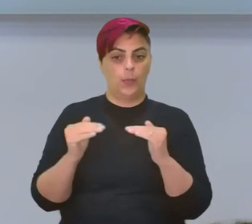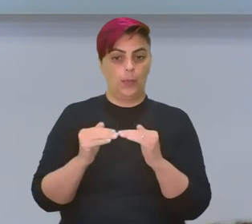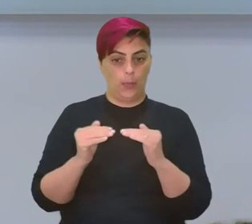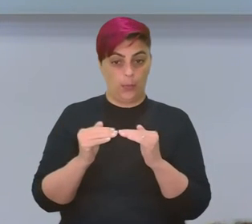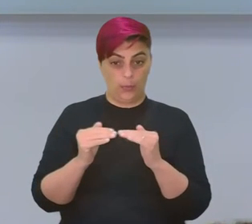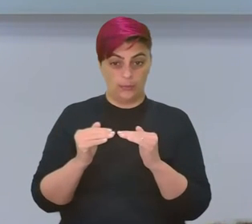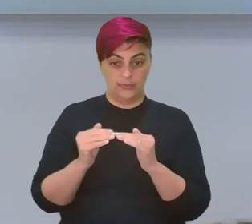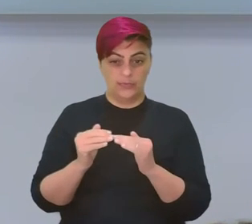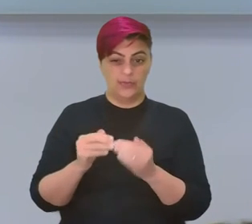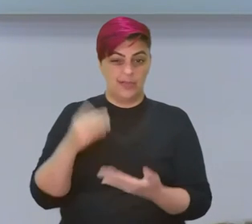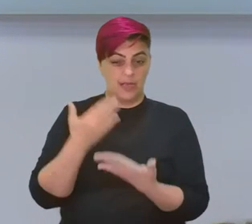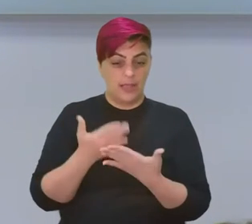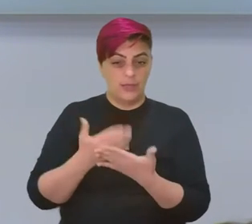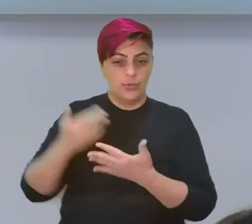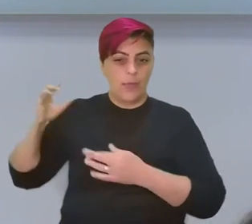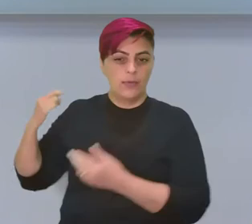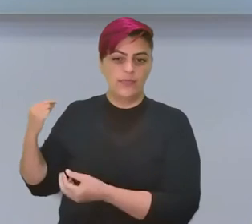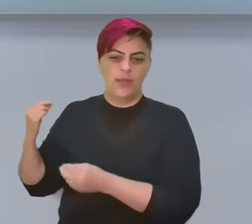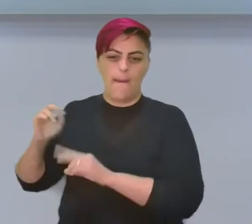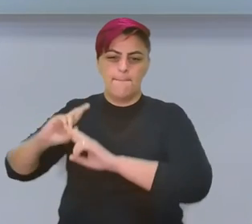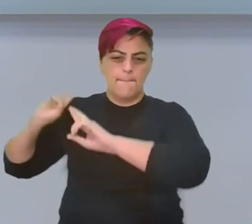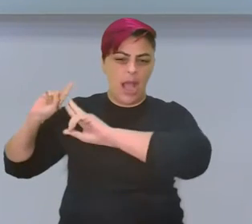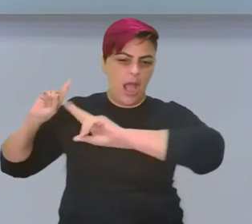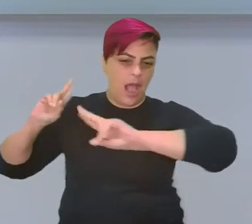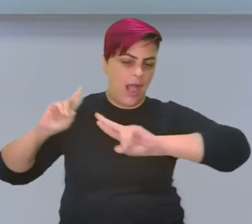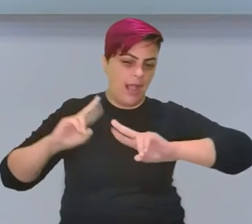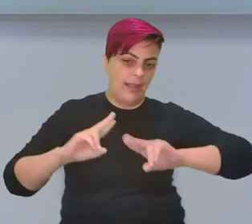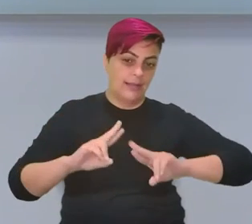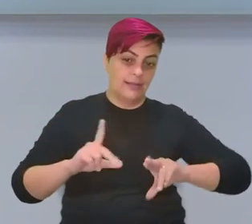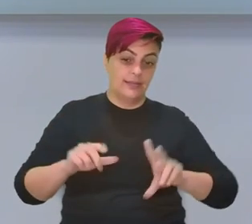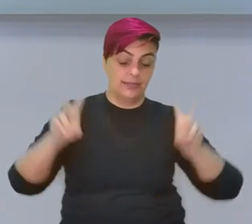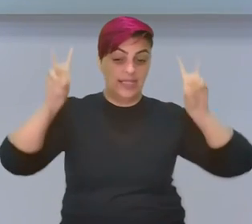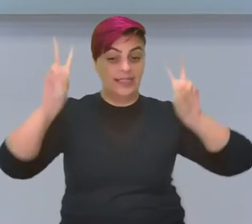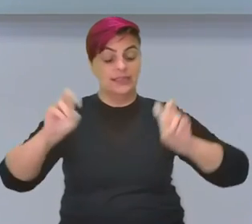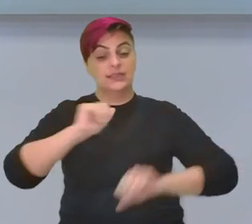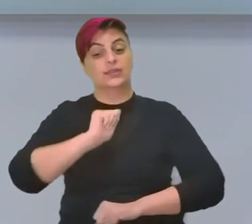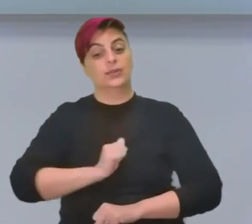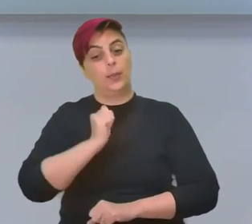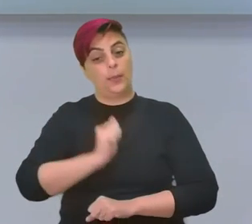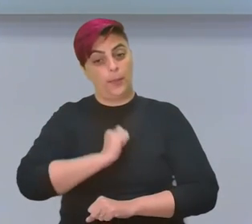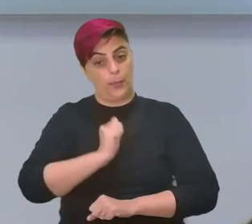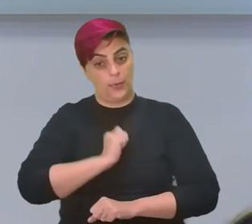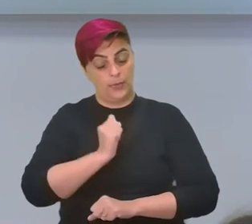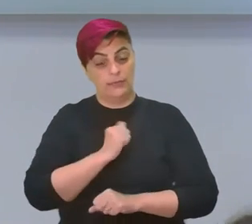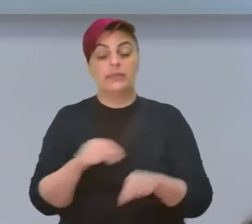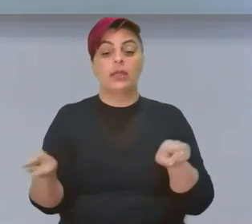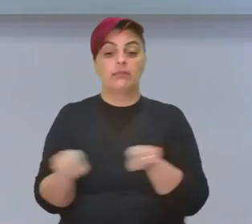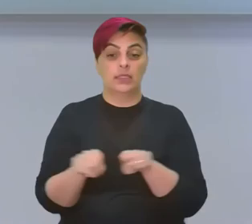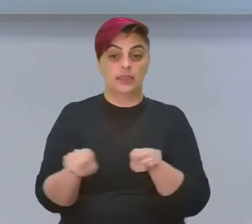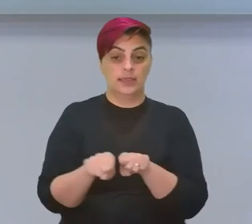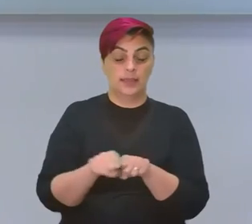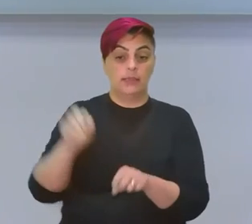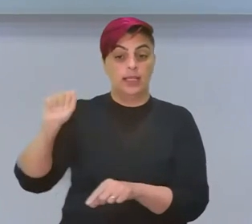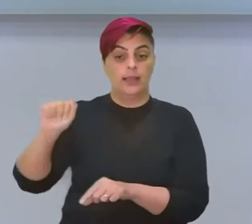Etnografia, Rituais Ontem e Hoje, e A Teoria Vivida e Outros Ensaios de Antropologia, além do prefácio inédito para essa